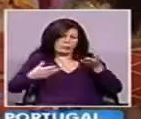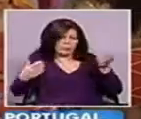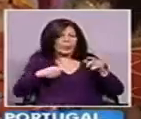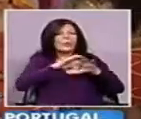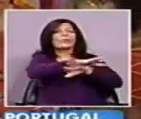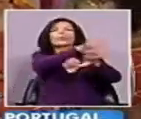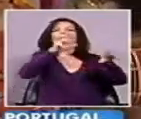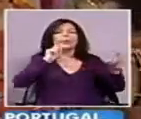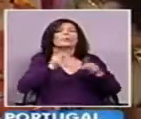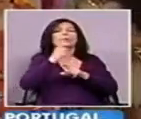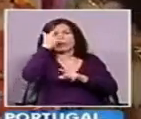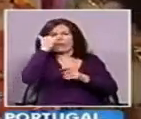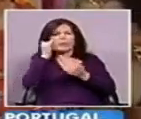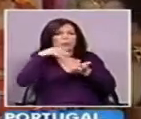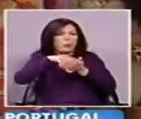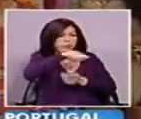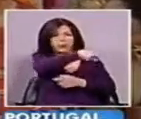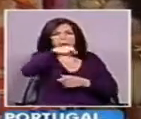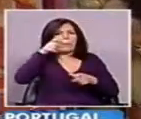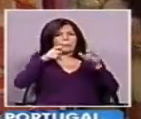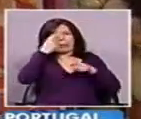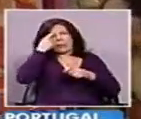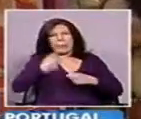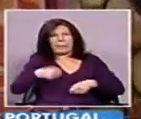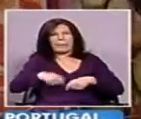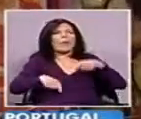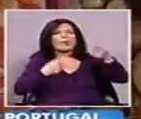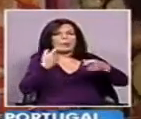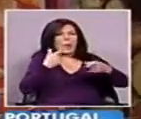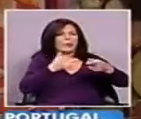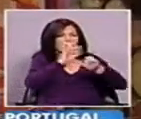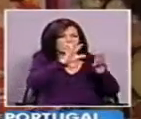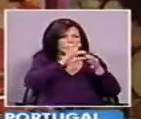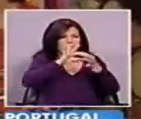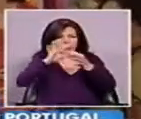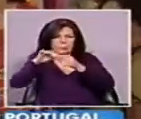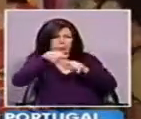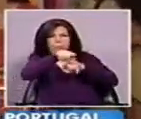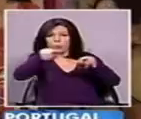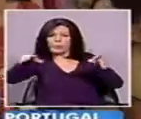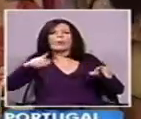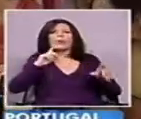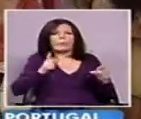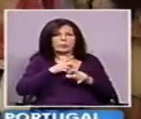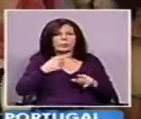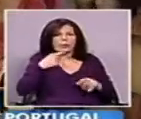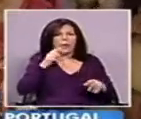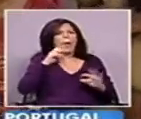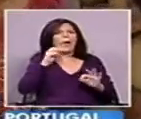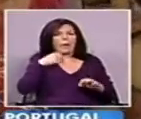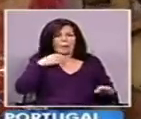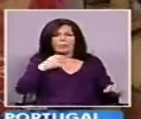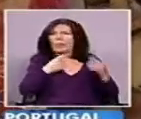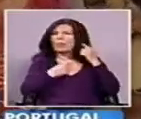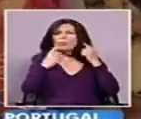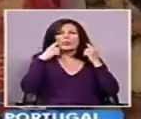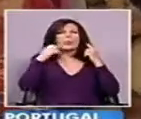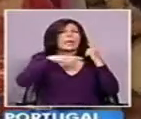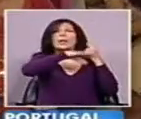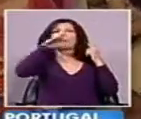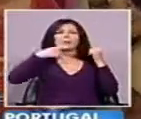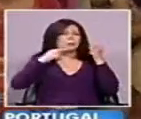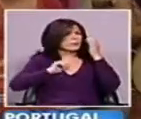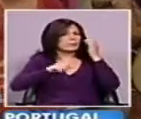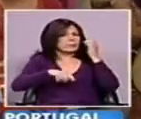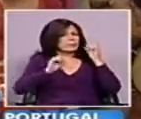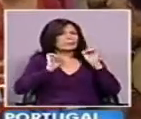estas músicas foram inventadas por estas pessoas que estão aqui. E claro. Esta é uma música original do que estávamos a ouvir. Esta é uma